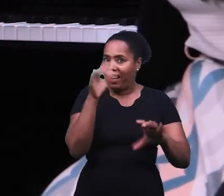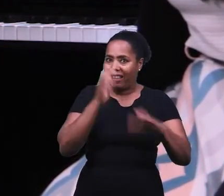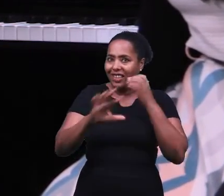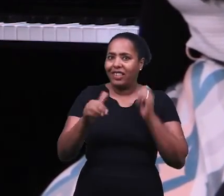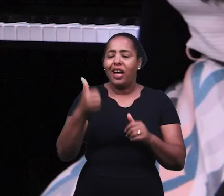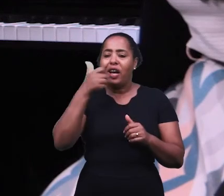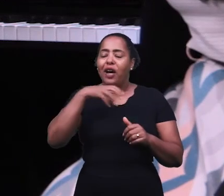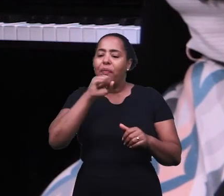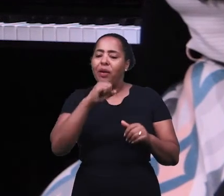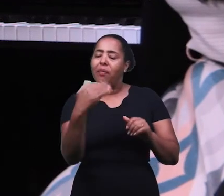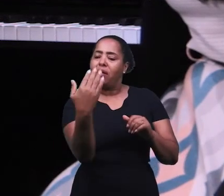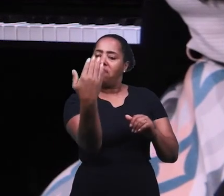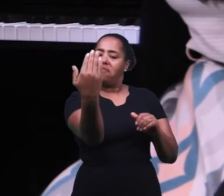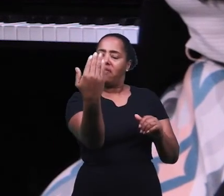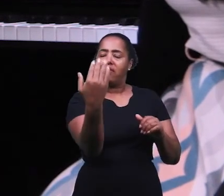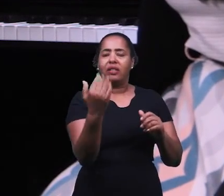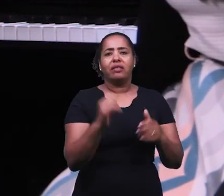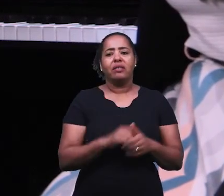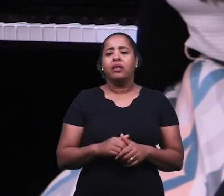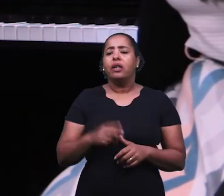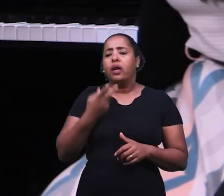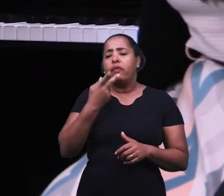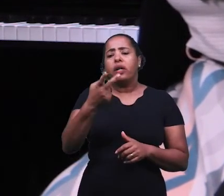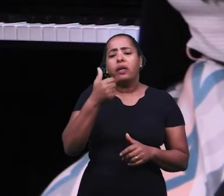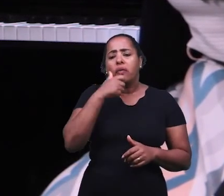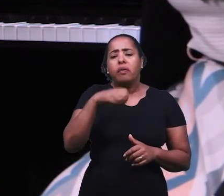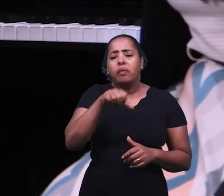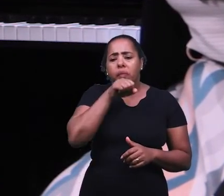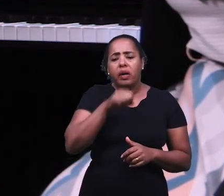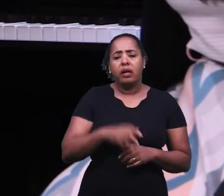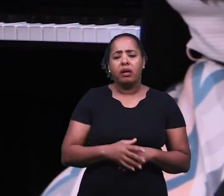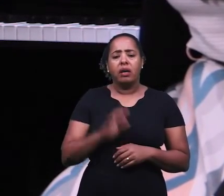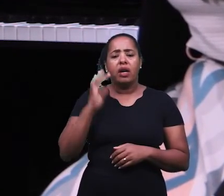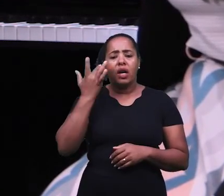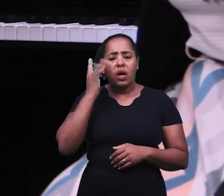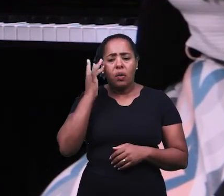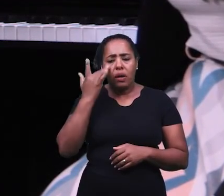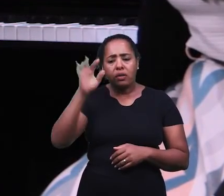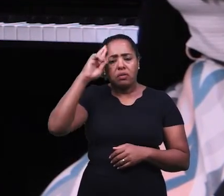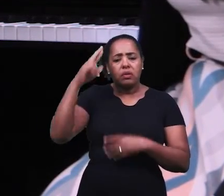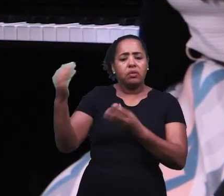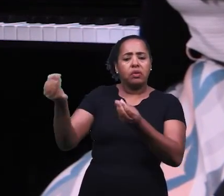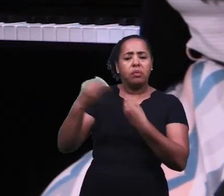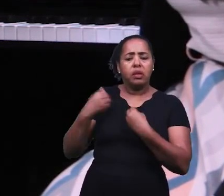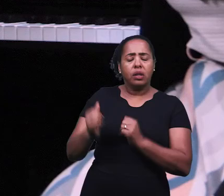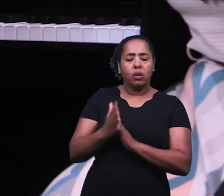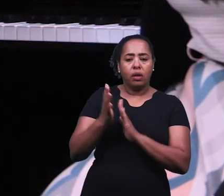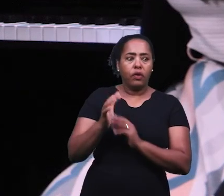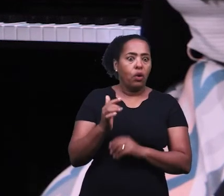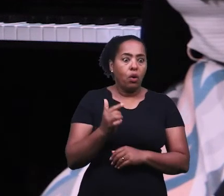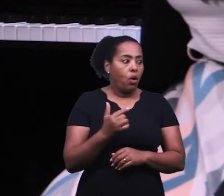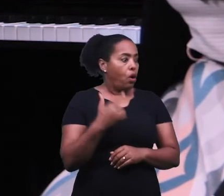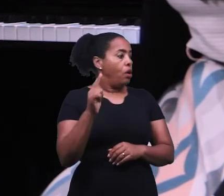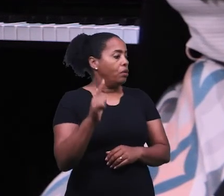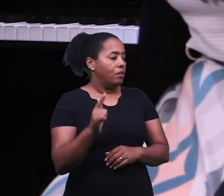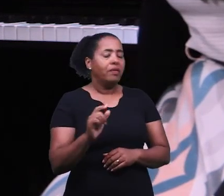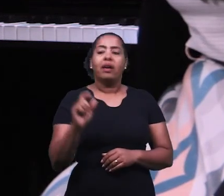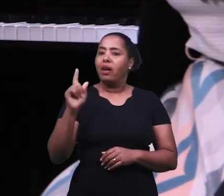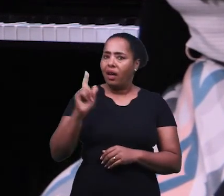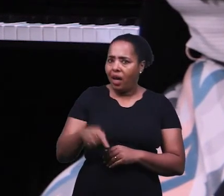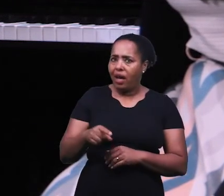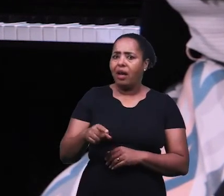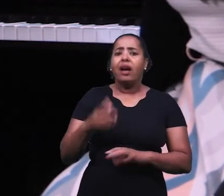violão, todo mundo canta lá, todo mundo toca. E minha mãe tava na minha frente. Aí eu falei bem assim, mãe, eu acho que o Senhor me deu um